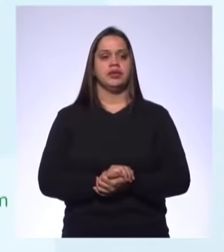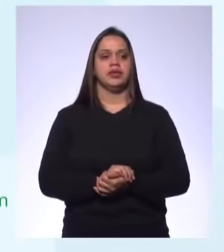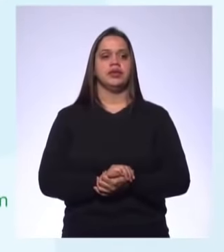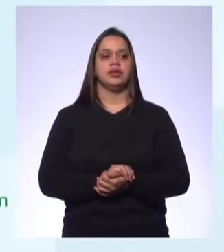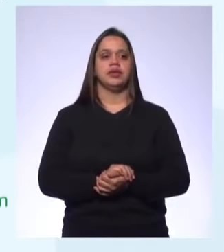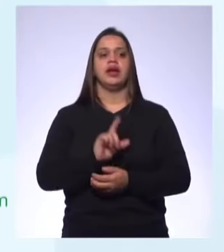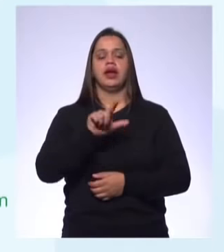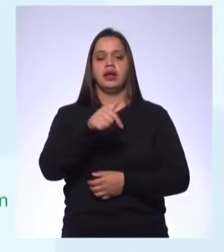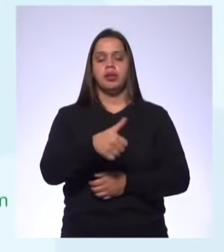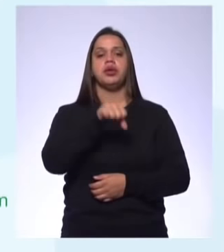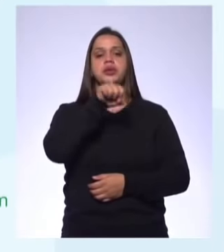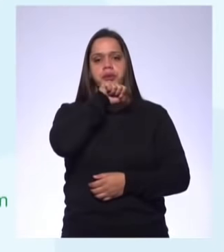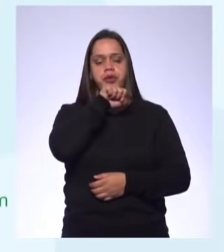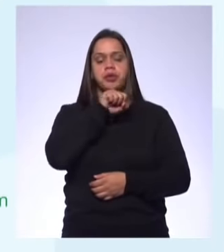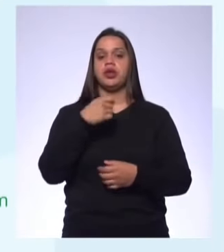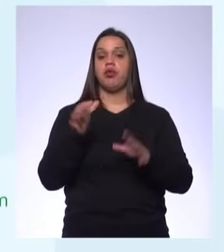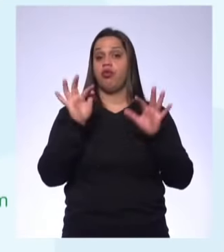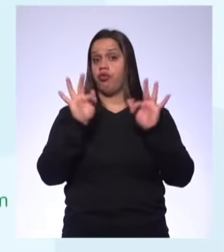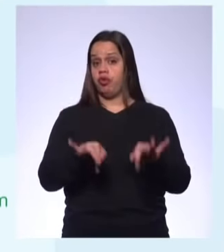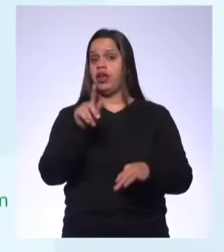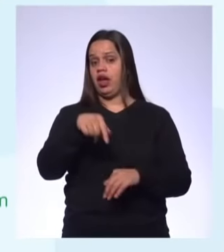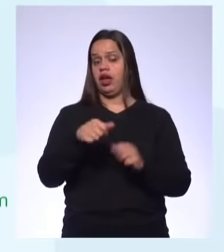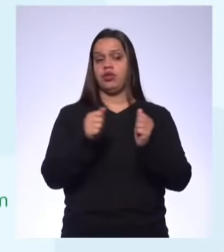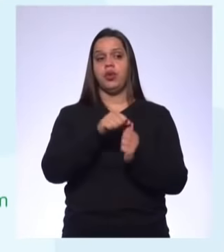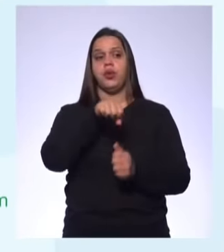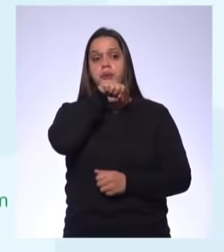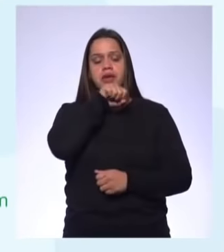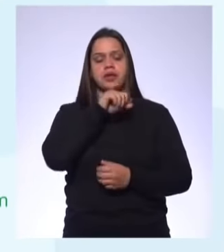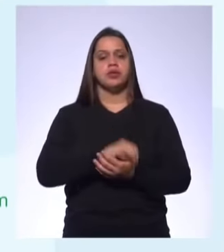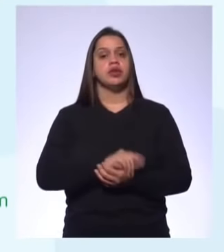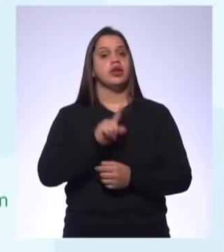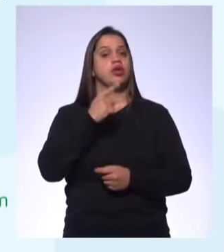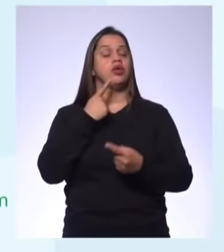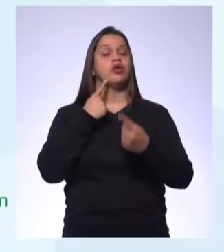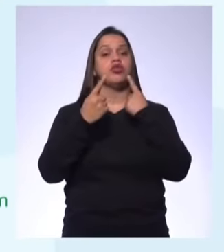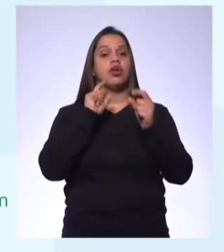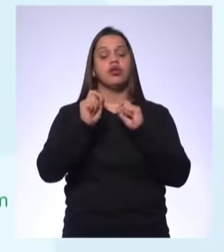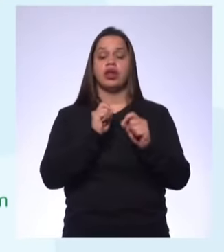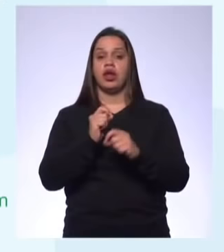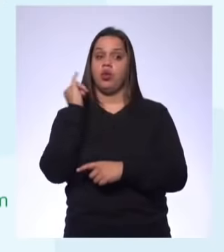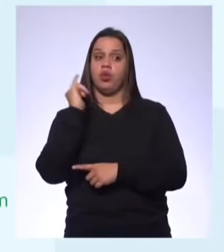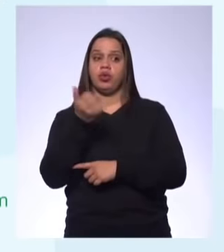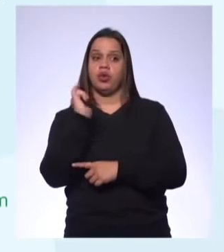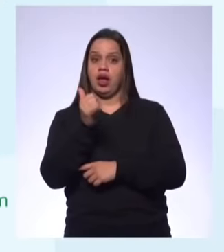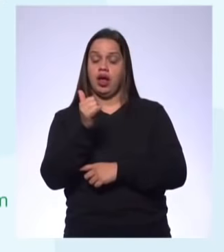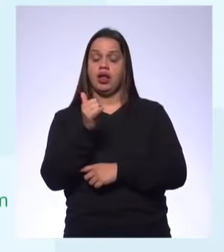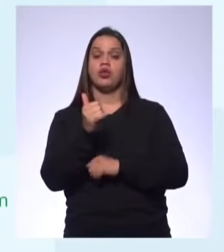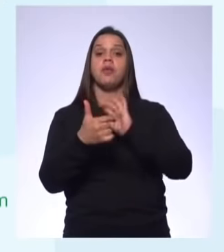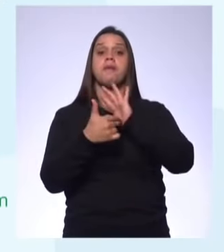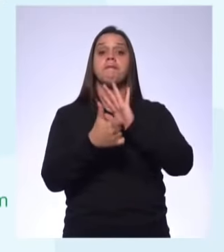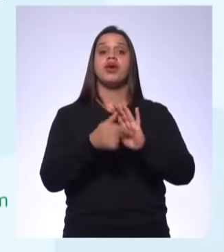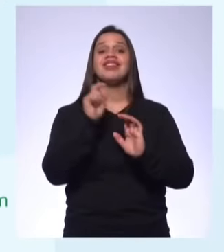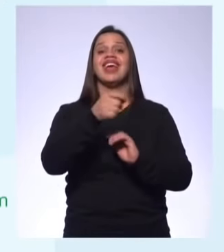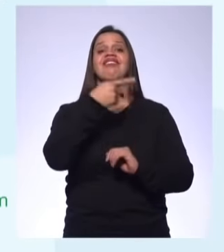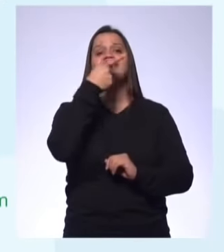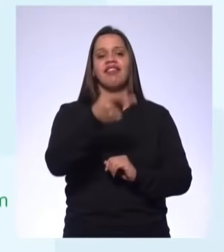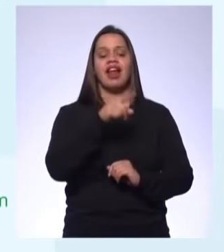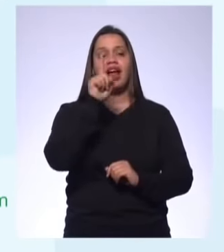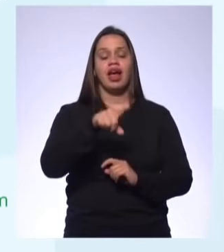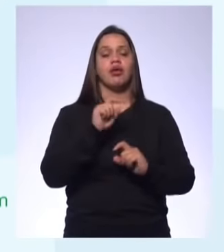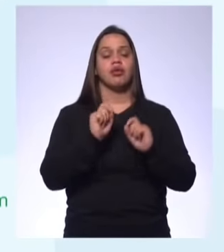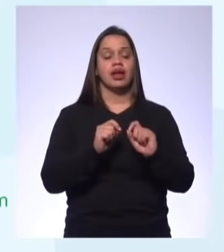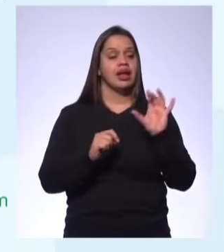aí, de novo, bispo. Então, termina com bispo, certo? Temos um diálogo. O que ajudou? O narrador que indica quem irá falar, gente. É pontuado quem